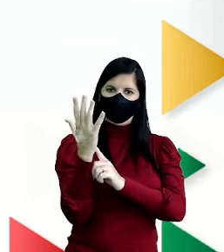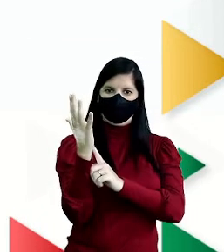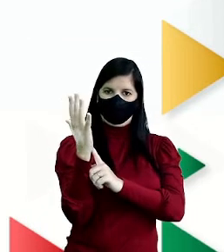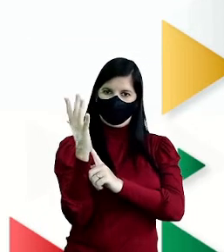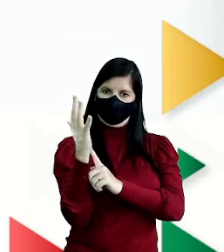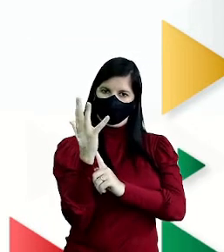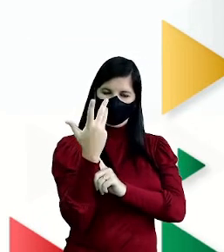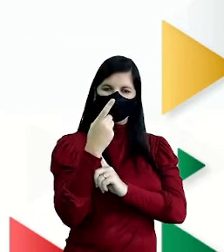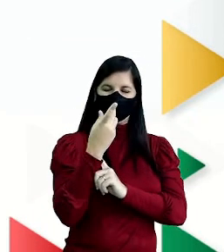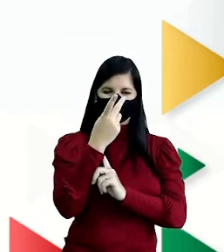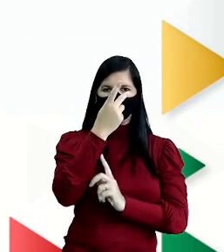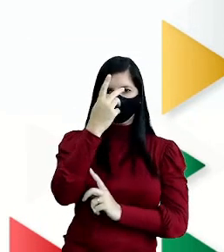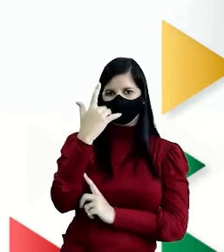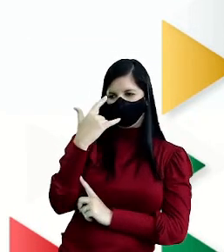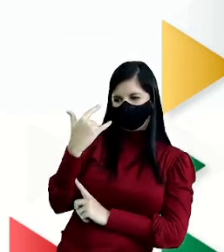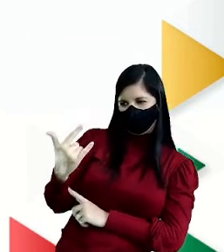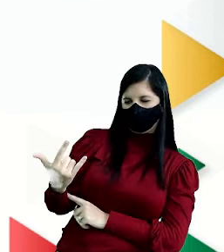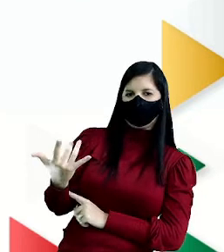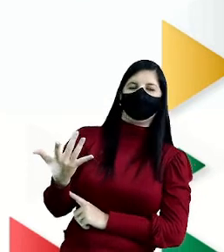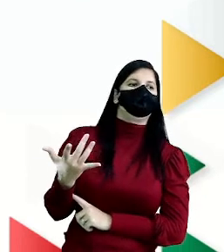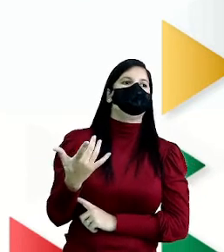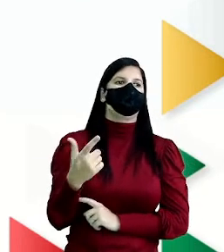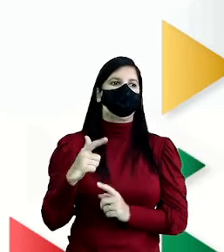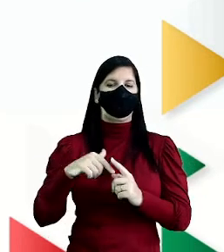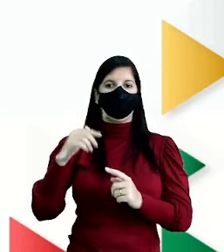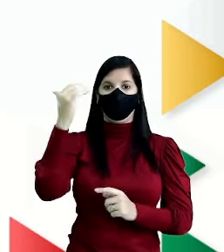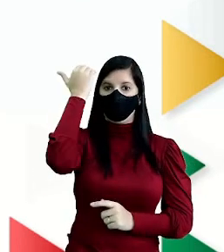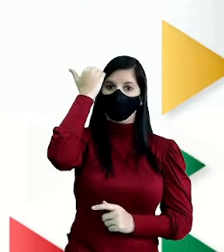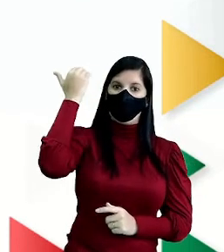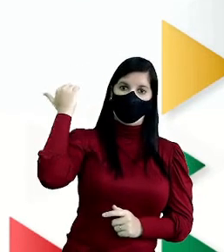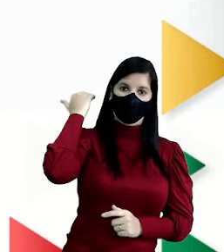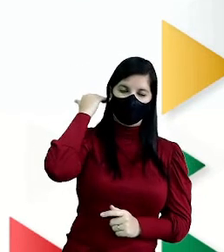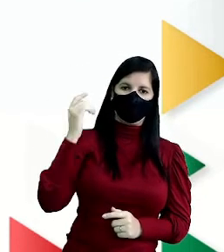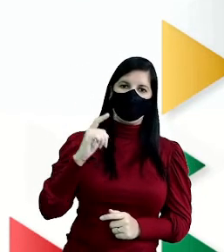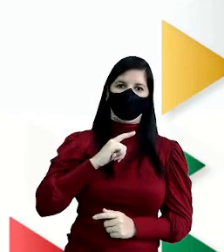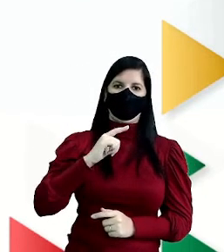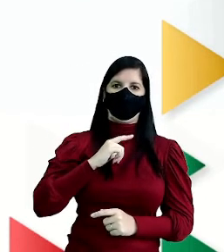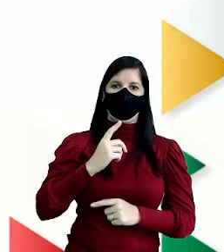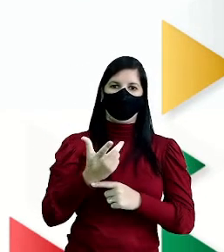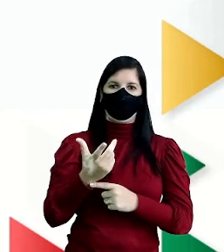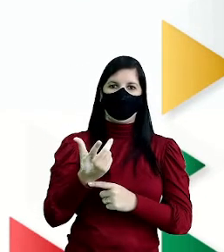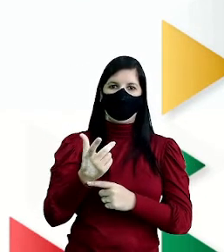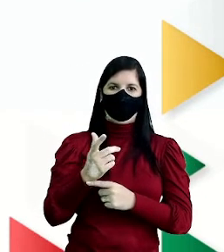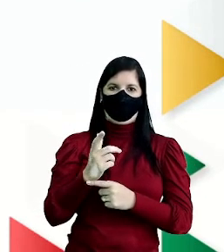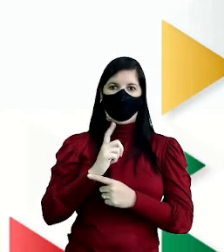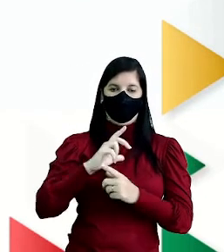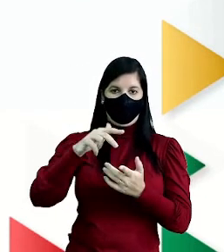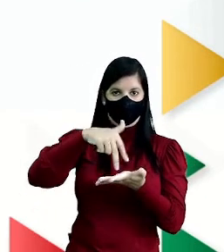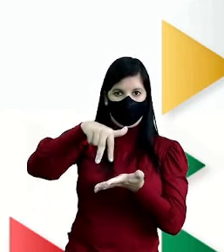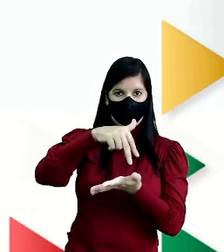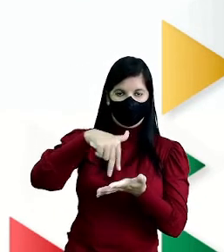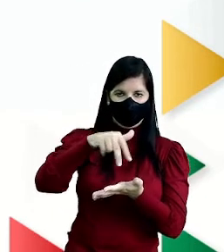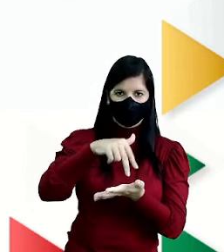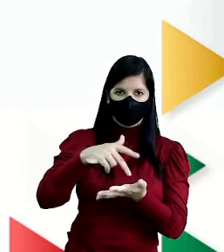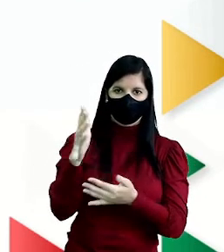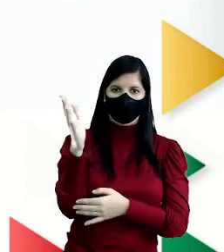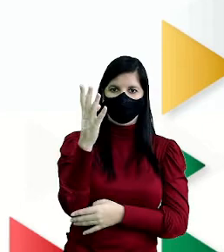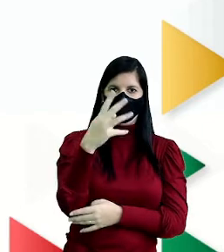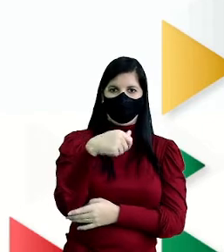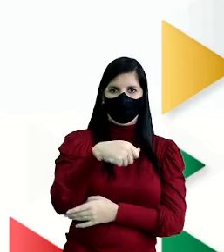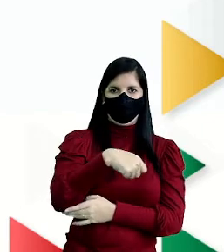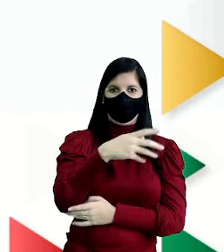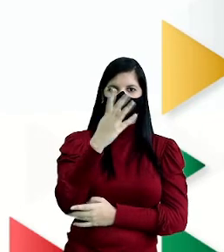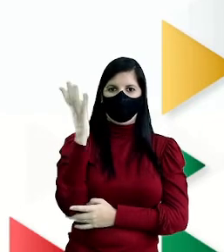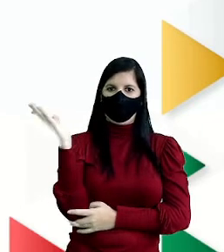sedutora. Temos na Coreia, derivado de rituais antigos, o Bukchaechun, ou dança do leque, tem como característicos